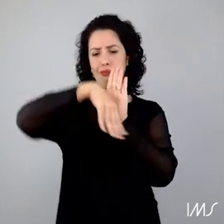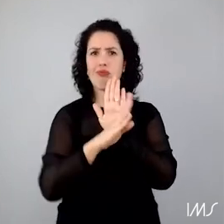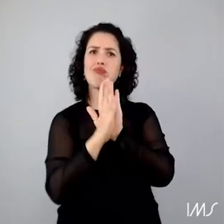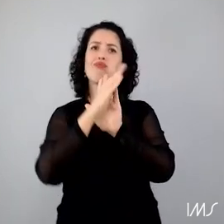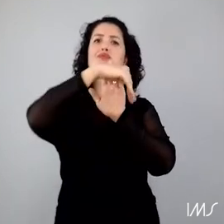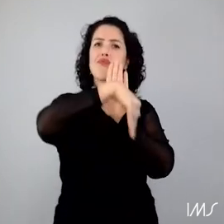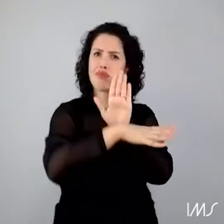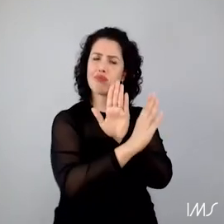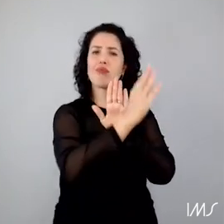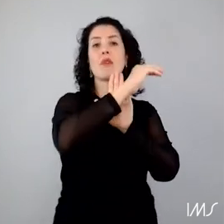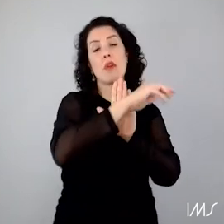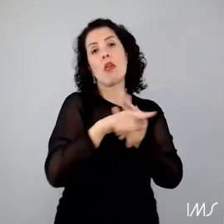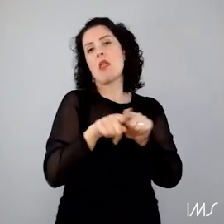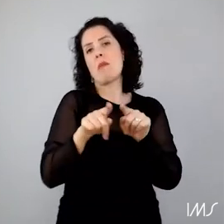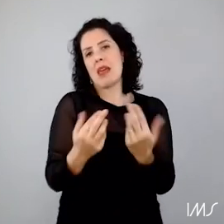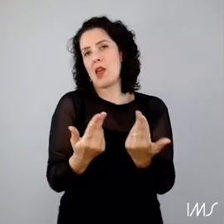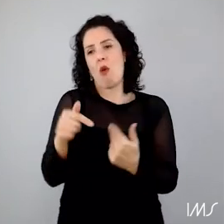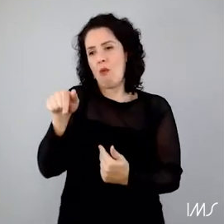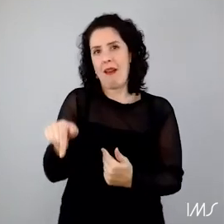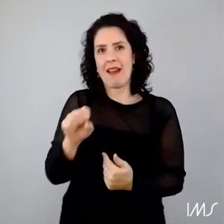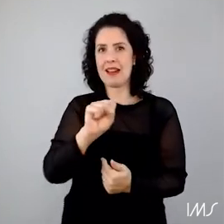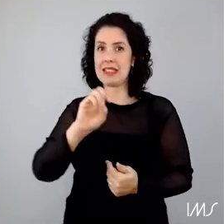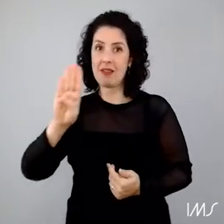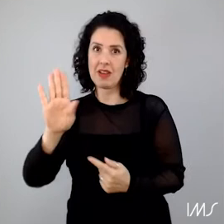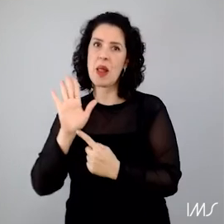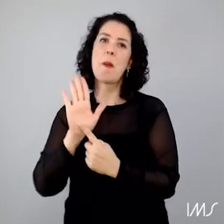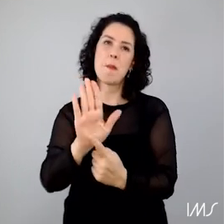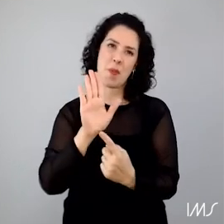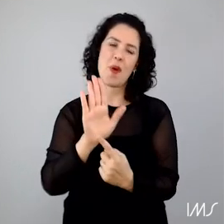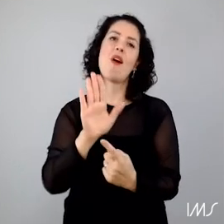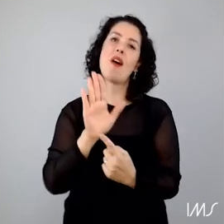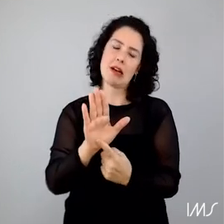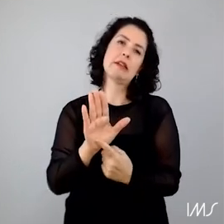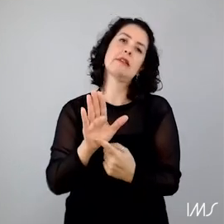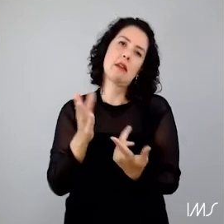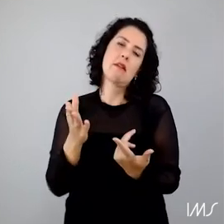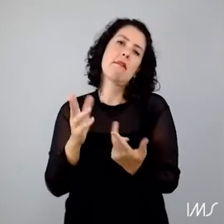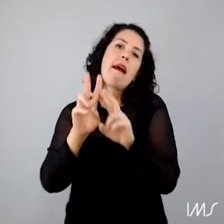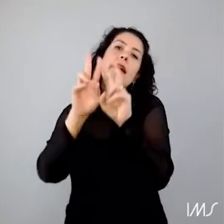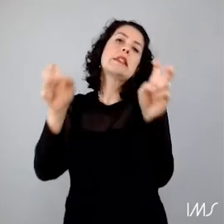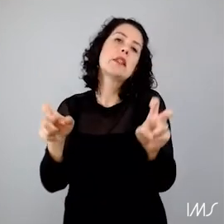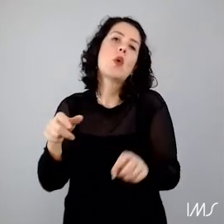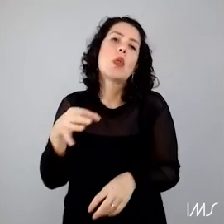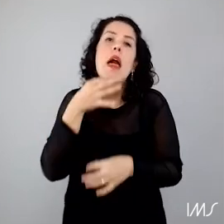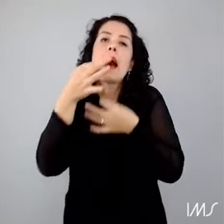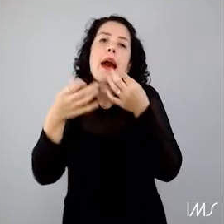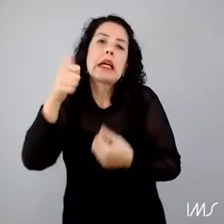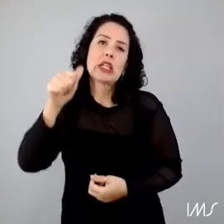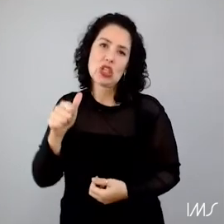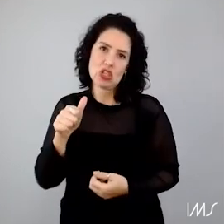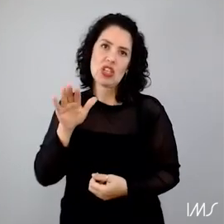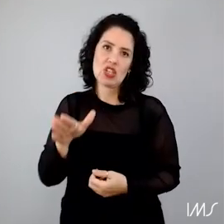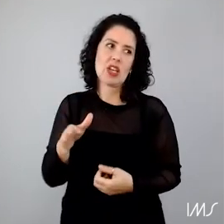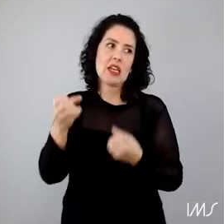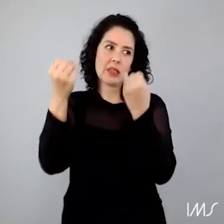própria manifestação da Stefânia, né, revela em relação à própria questão da crítica. O que me